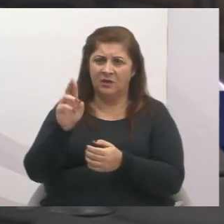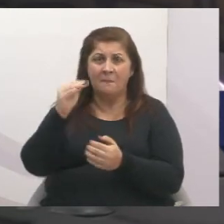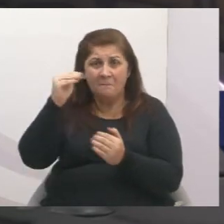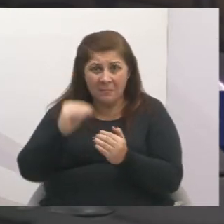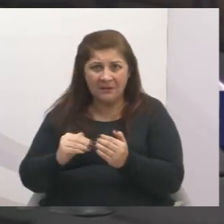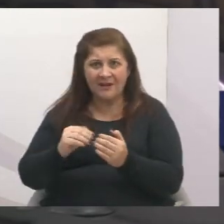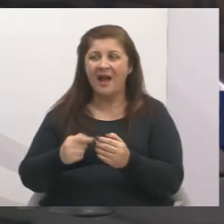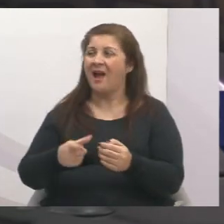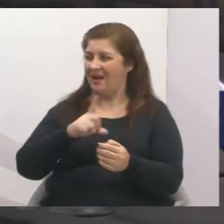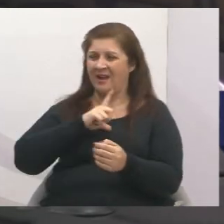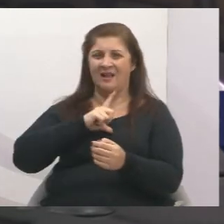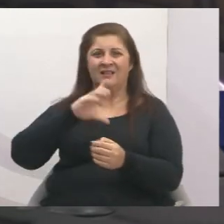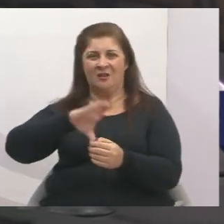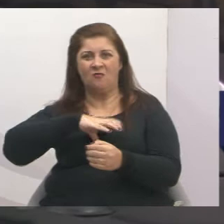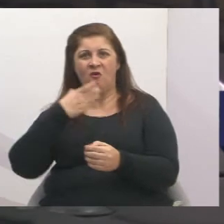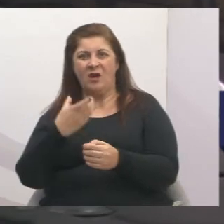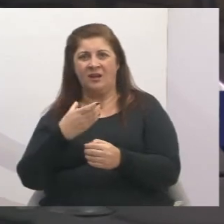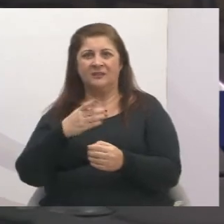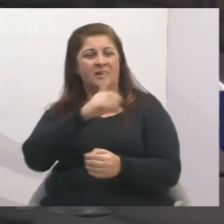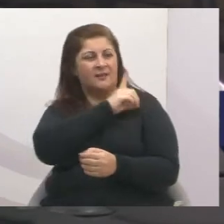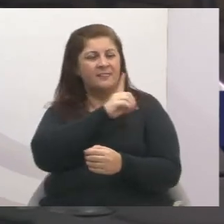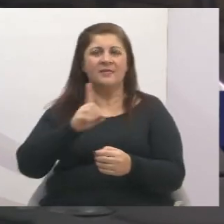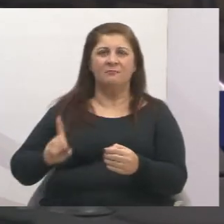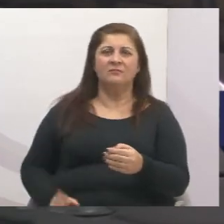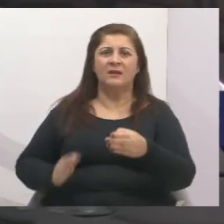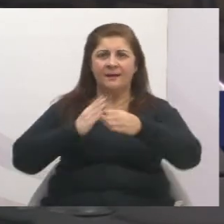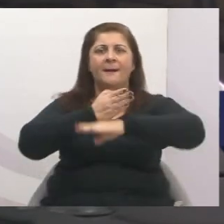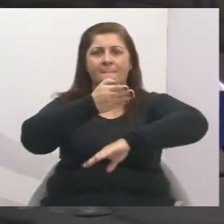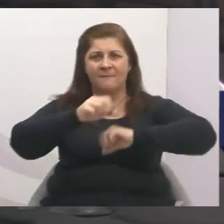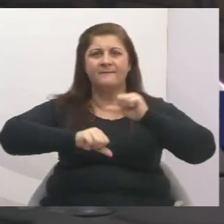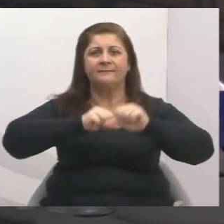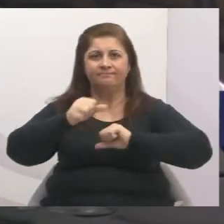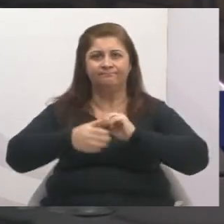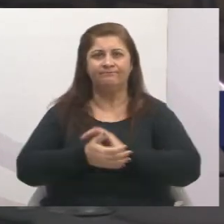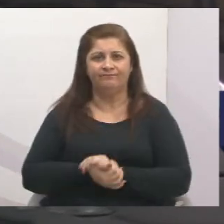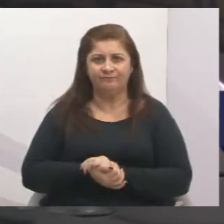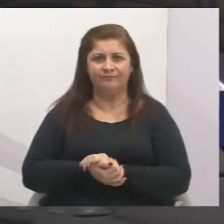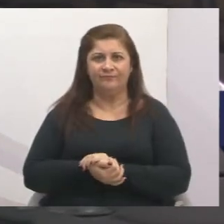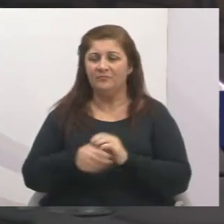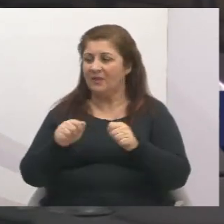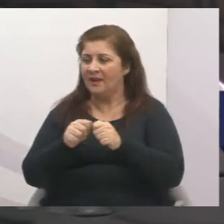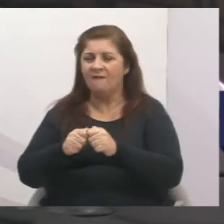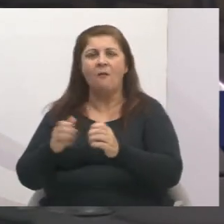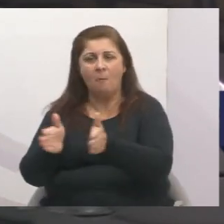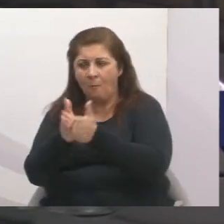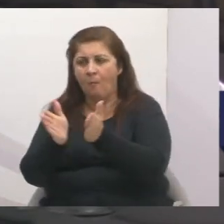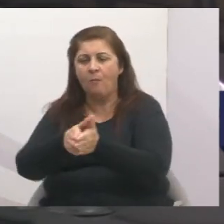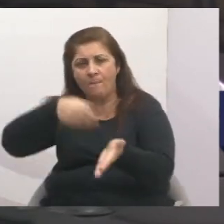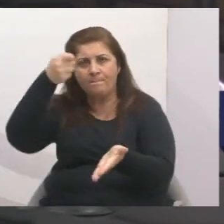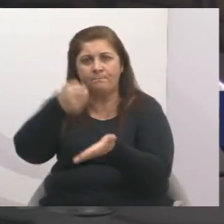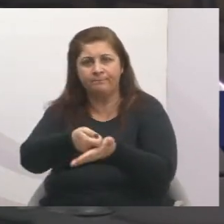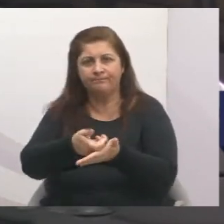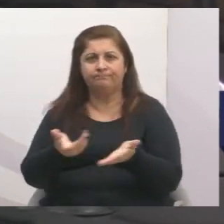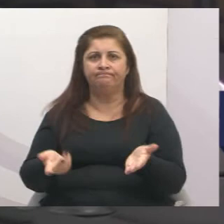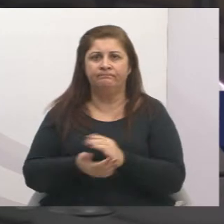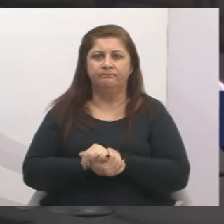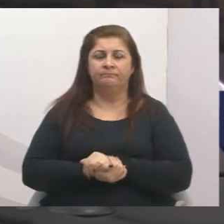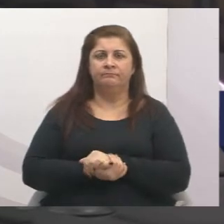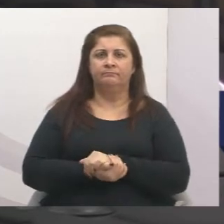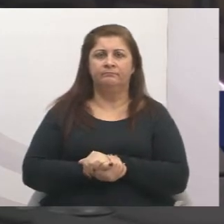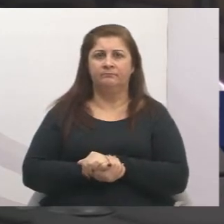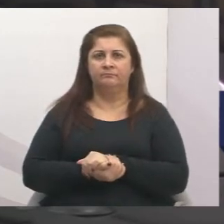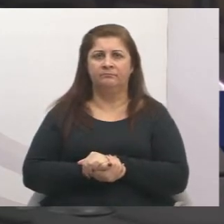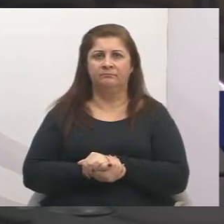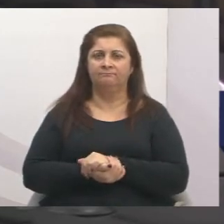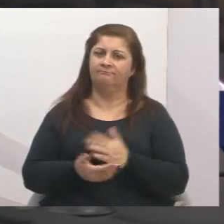os corajosos deputados para aprovar reformas impondo contribuição a essas pessoas.